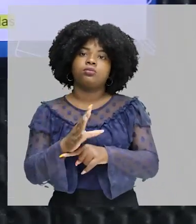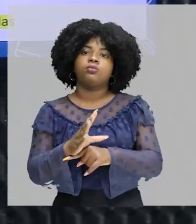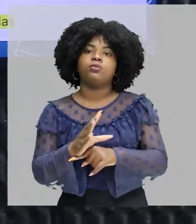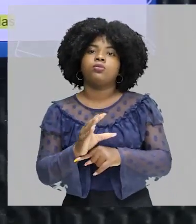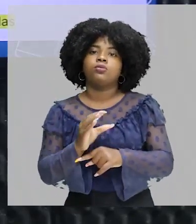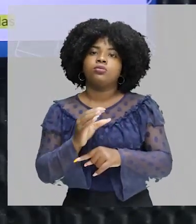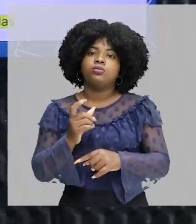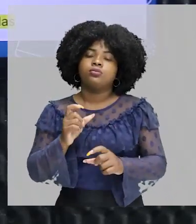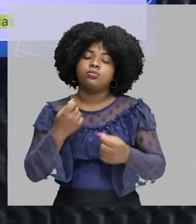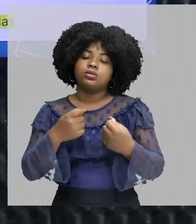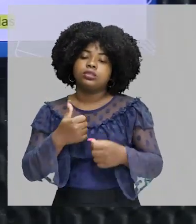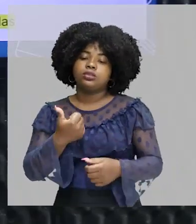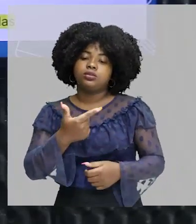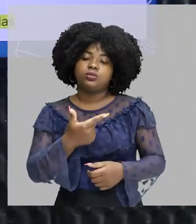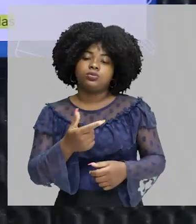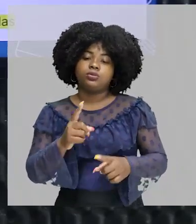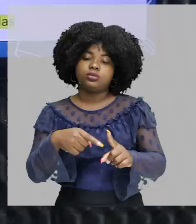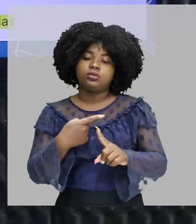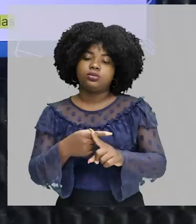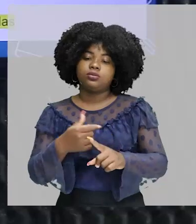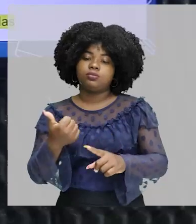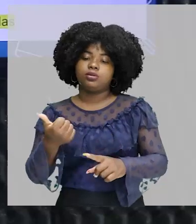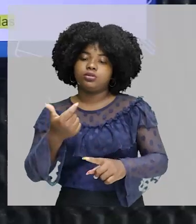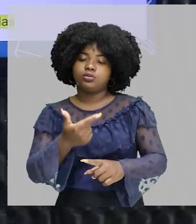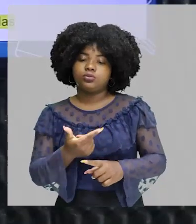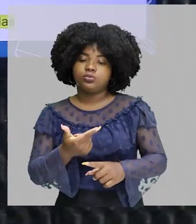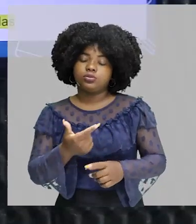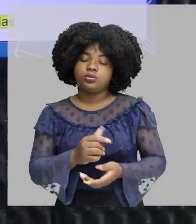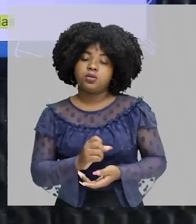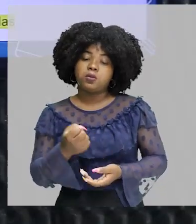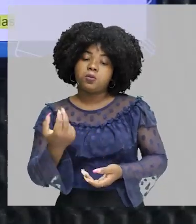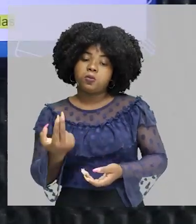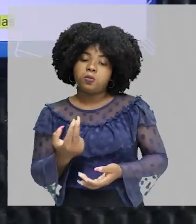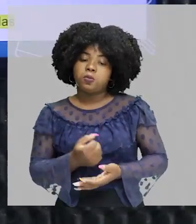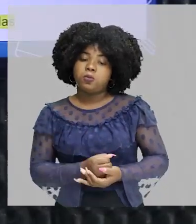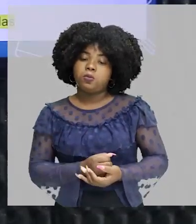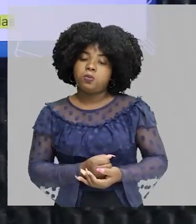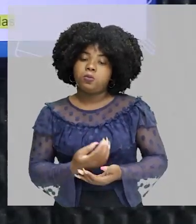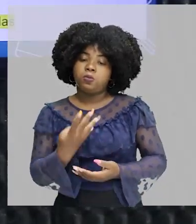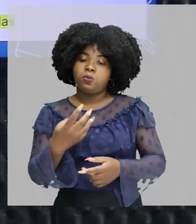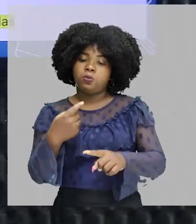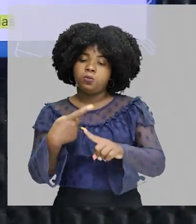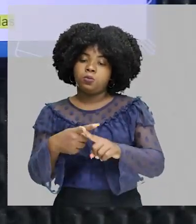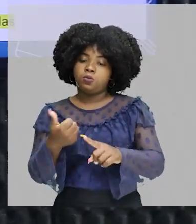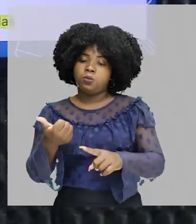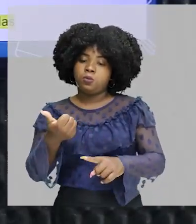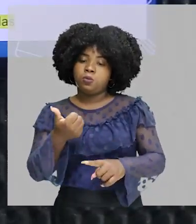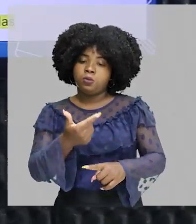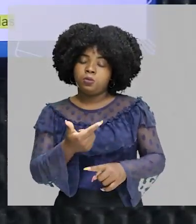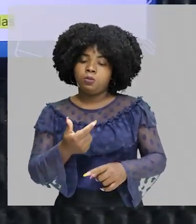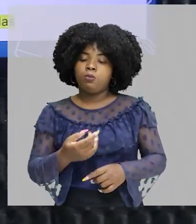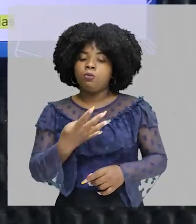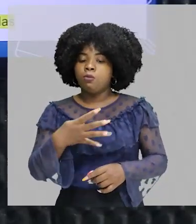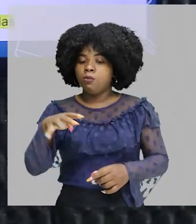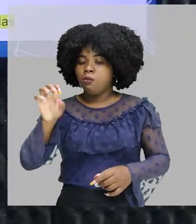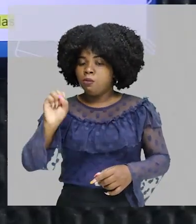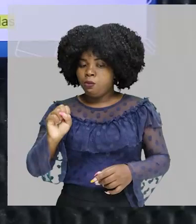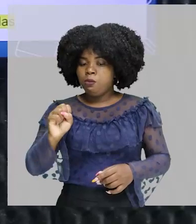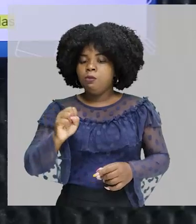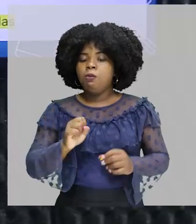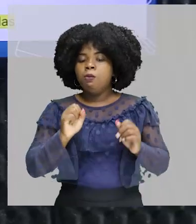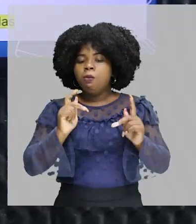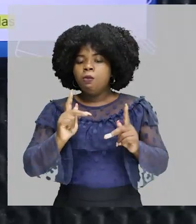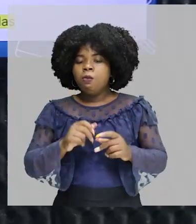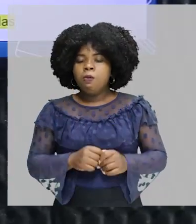só, 12 mais 12 mais 12 mais 12, ou então 4 vezes 12, 48.